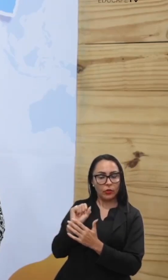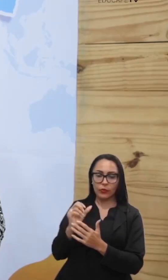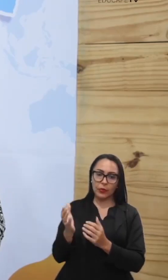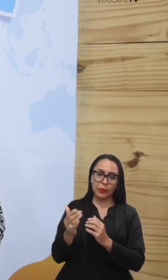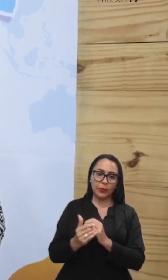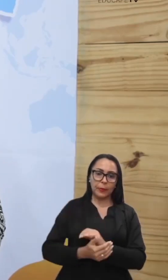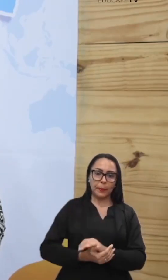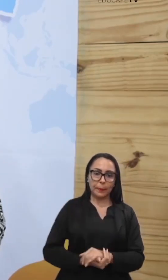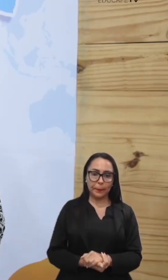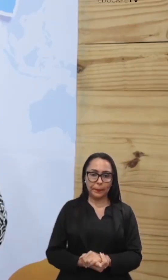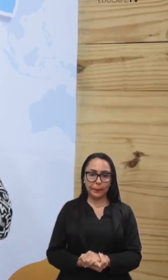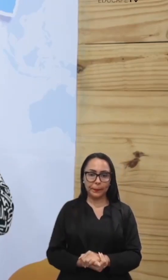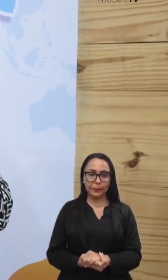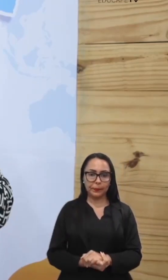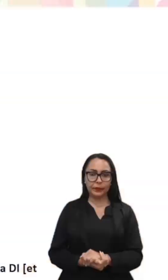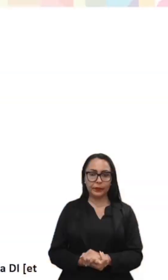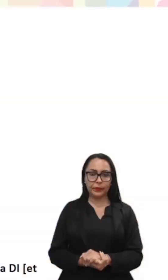ver?